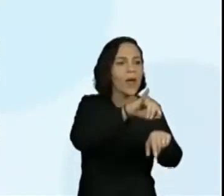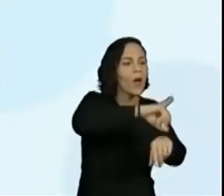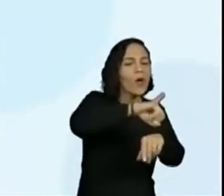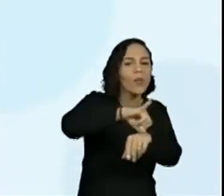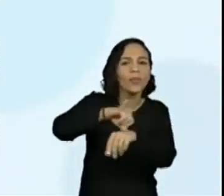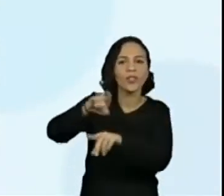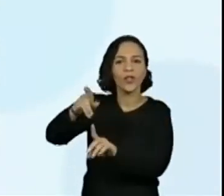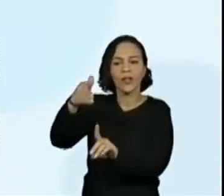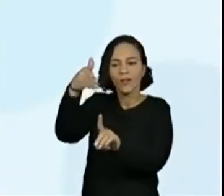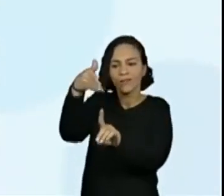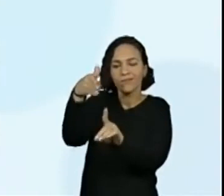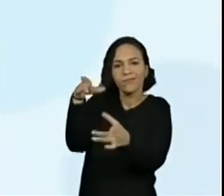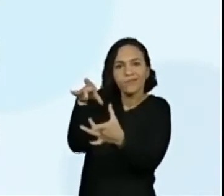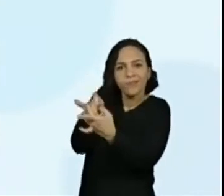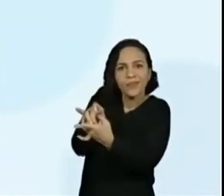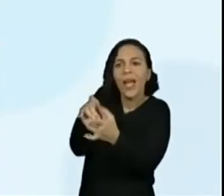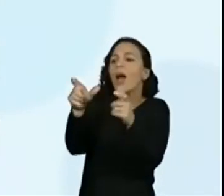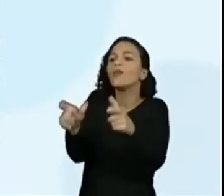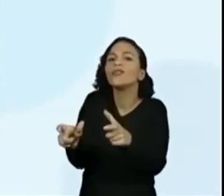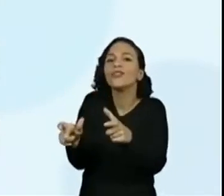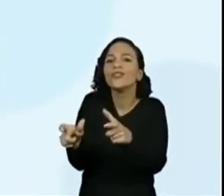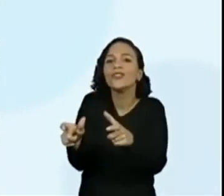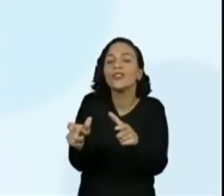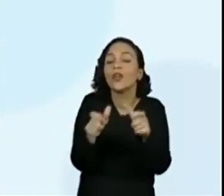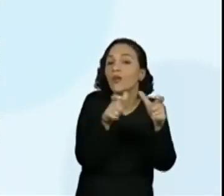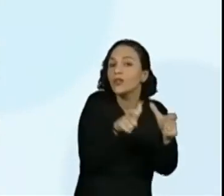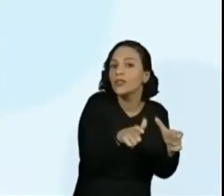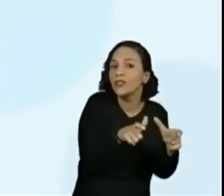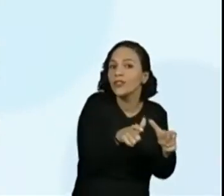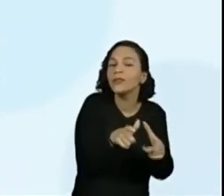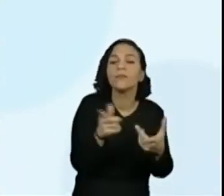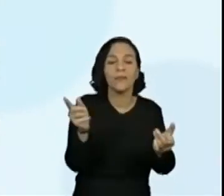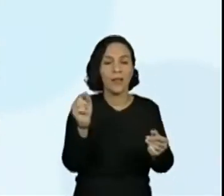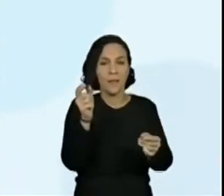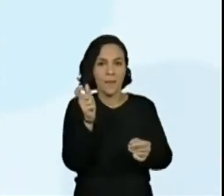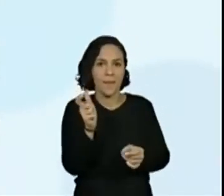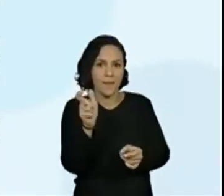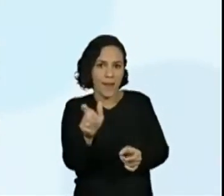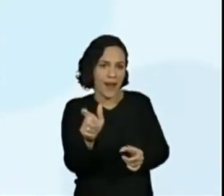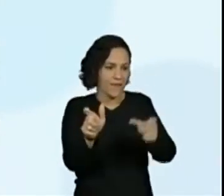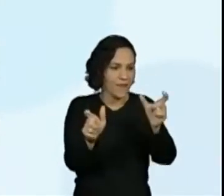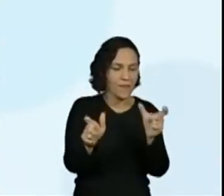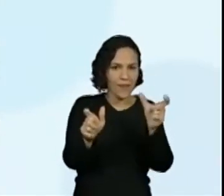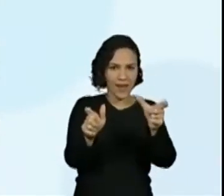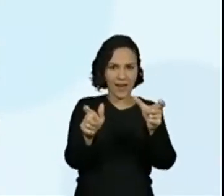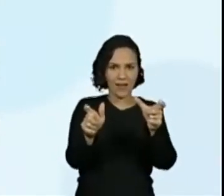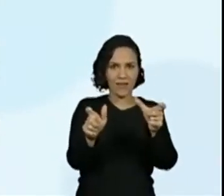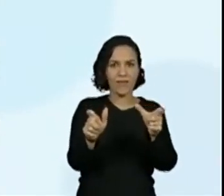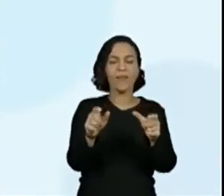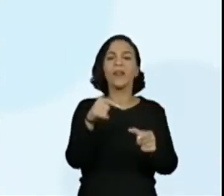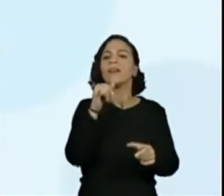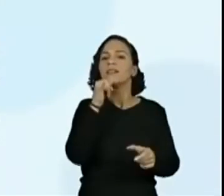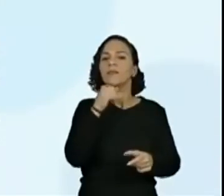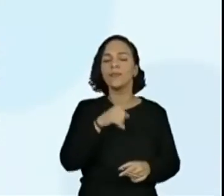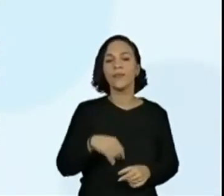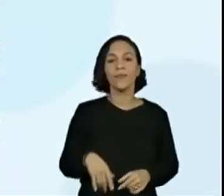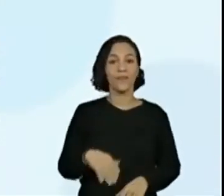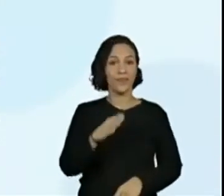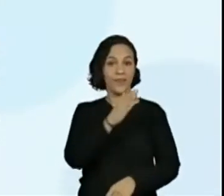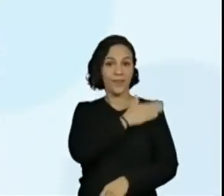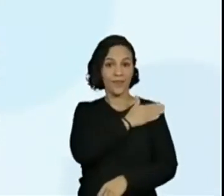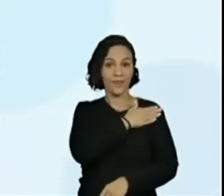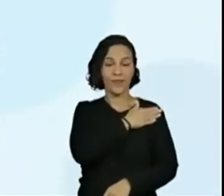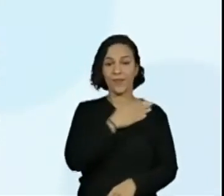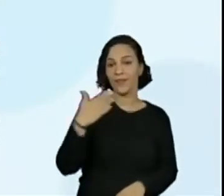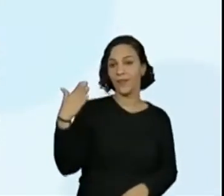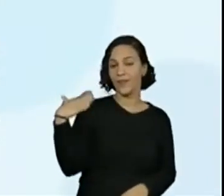referência, compreendendo que, para a utilização de termos que se referem à posição como direita, esquerda,